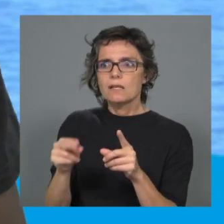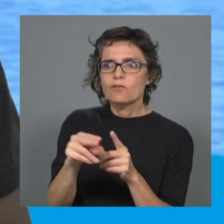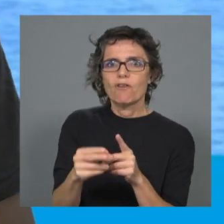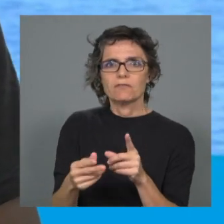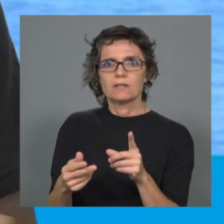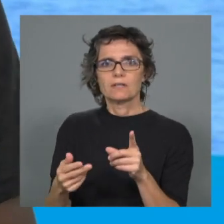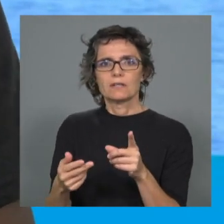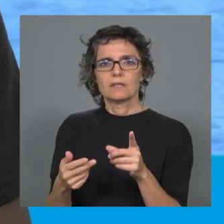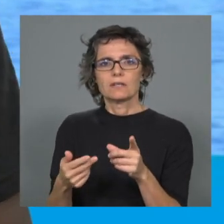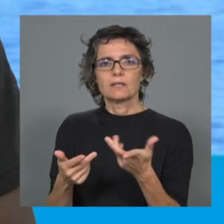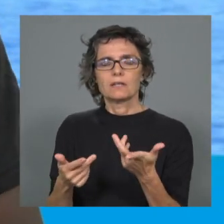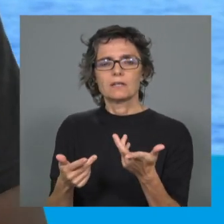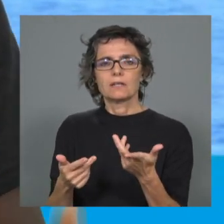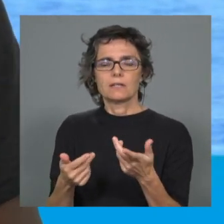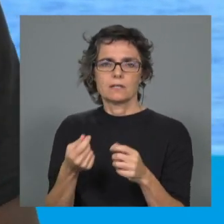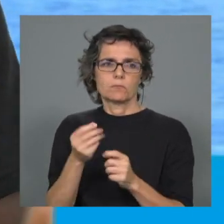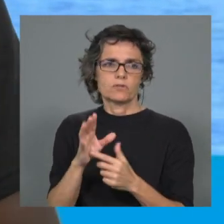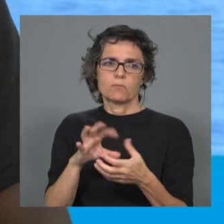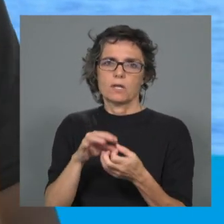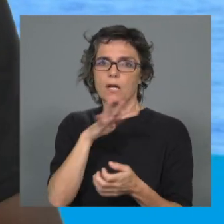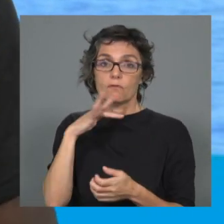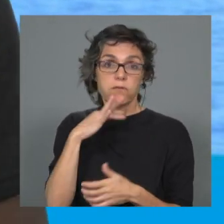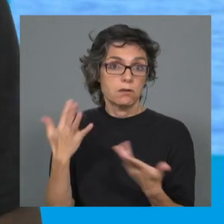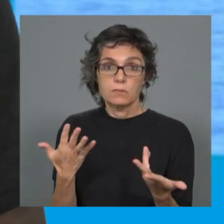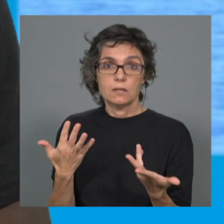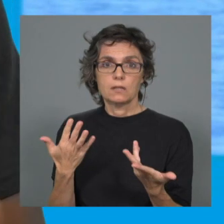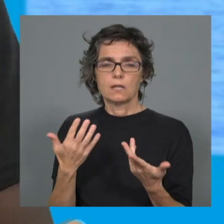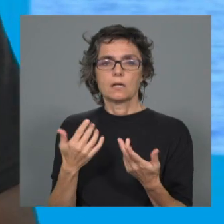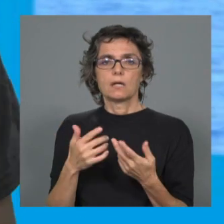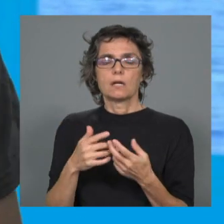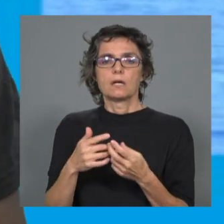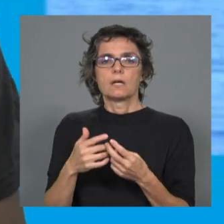proporcionado por parte dos meus familiares, embora pudesse